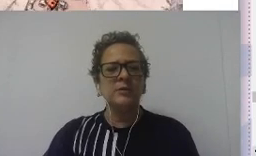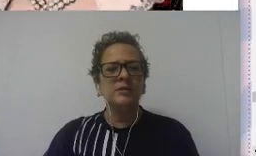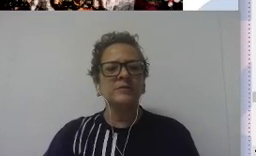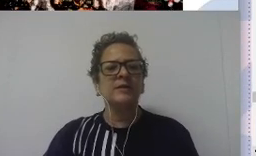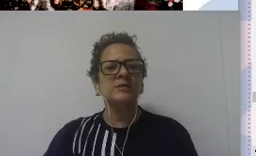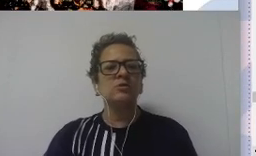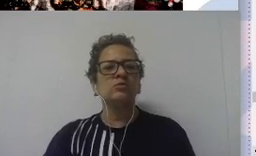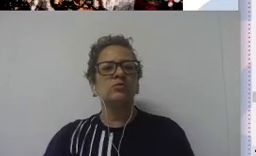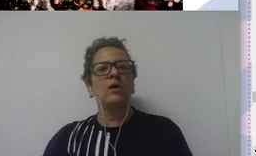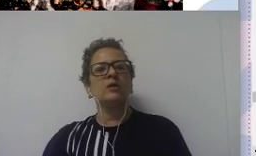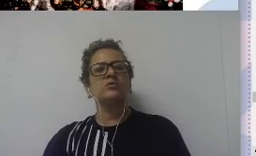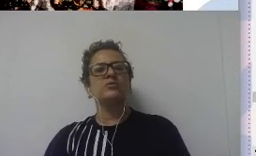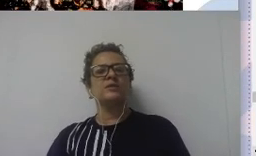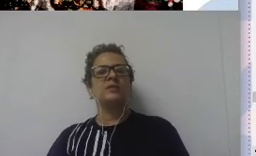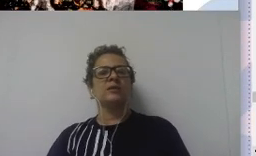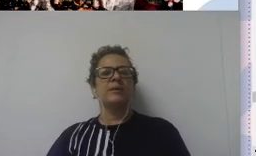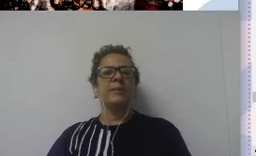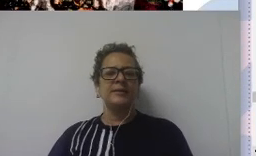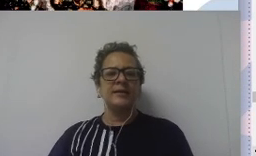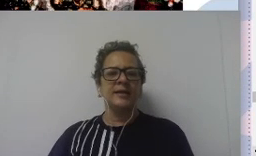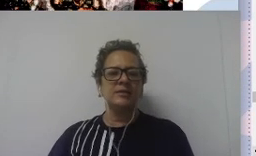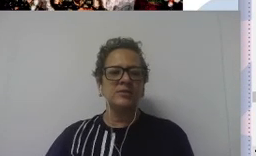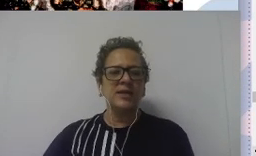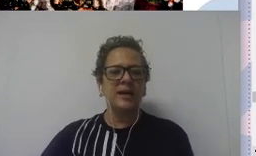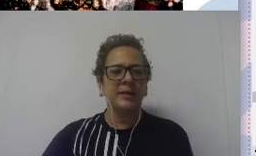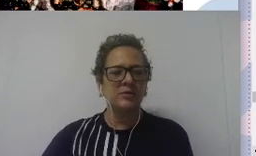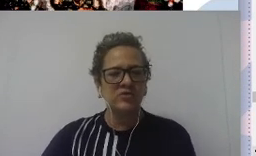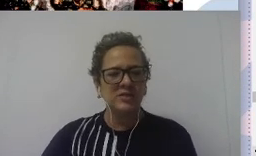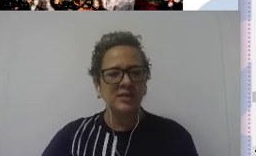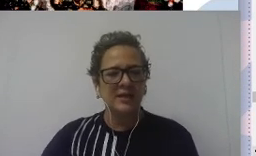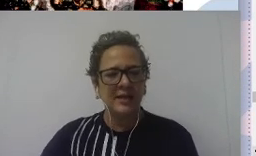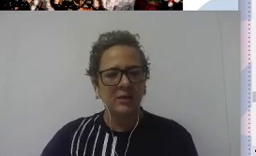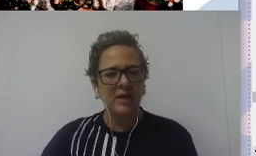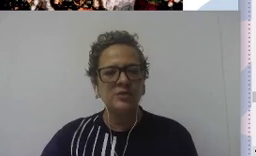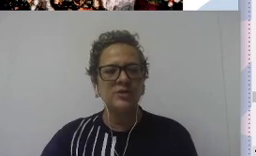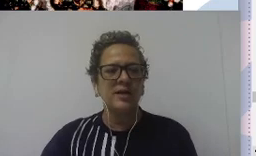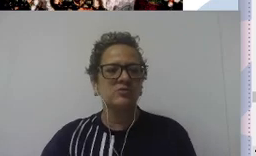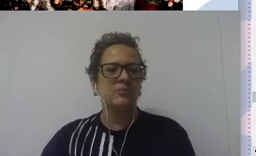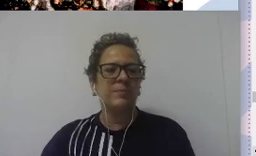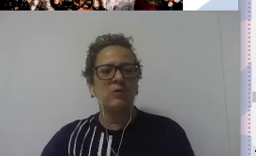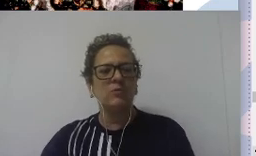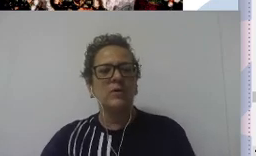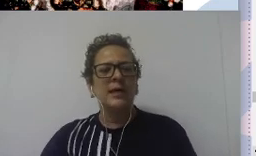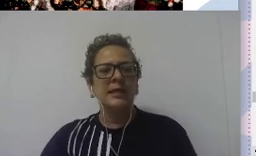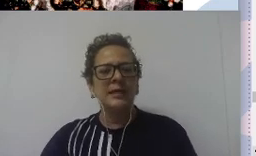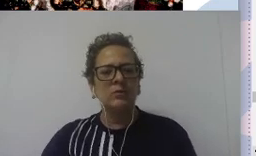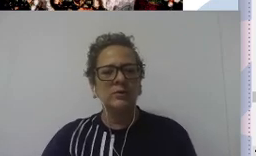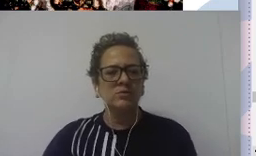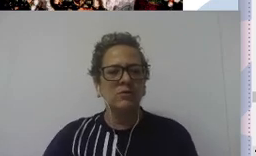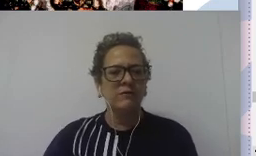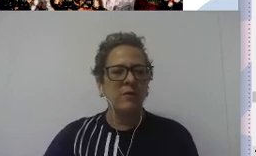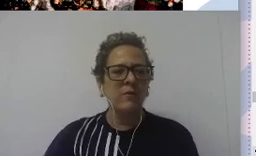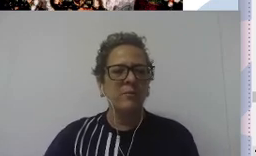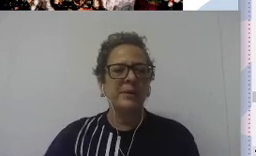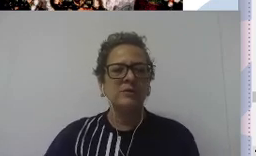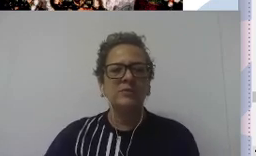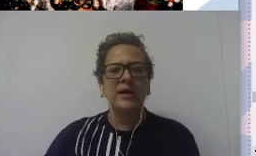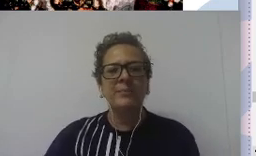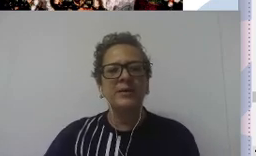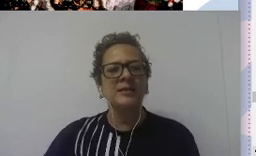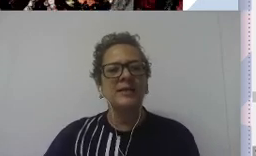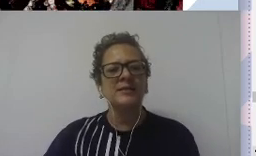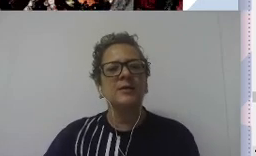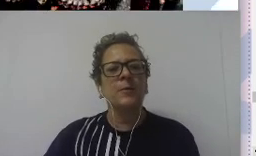E muitas vezes suntuosos, utilizando também adereços e elementos de cena que eram retirados do palco e incluídos conforme o momento